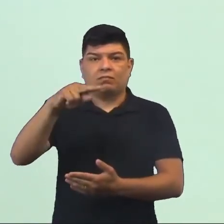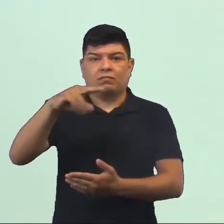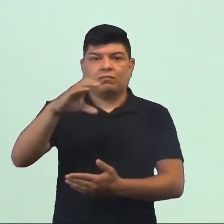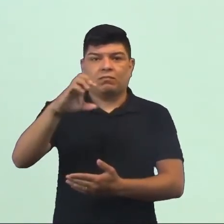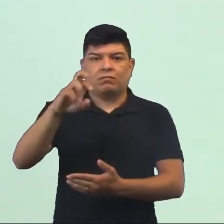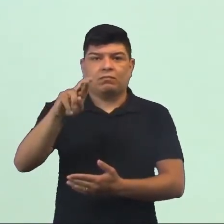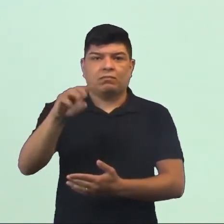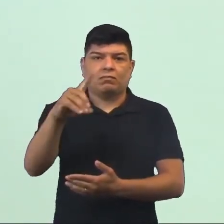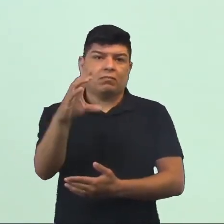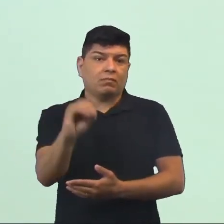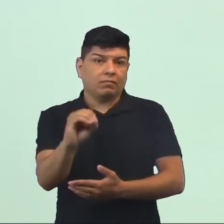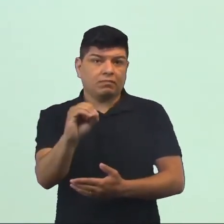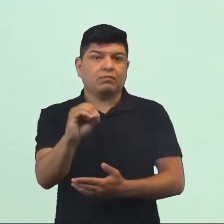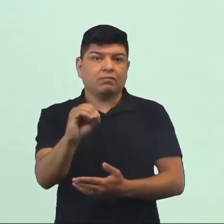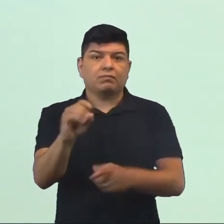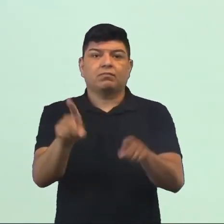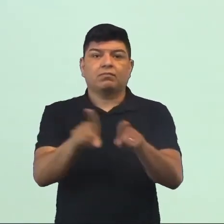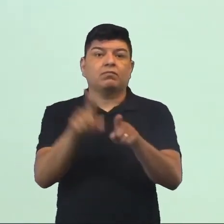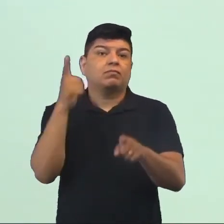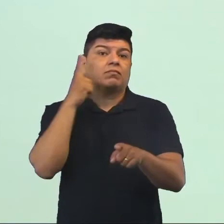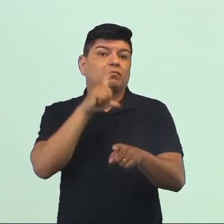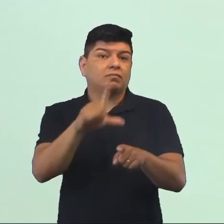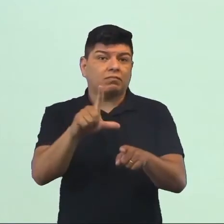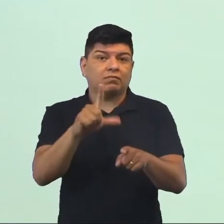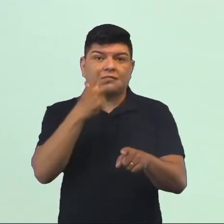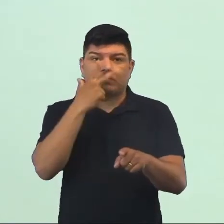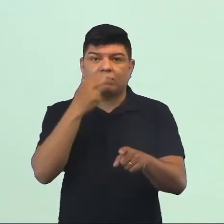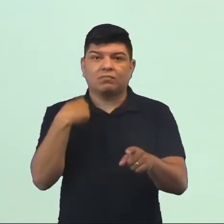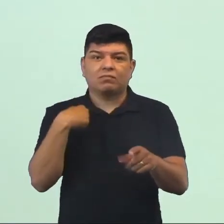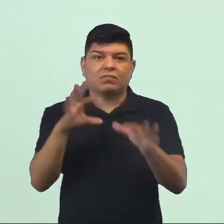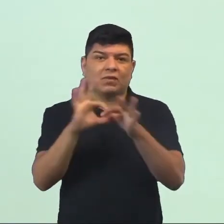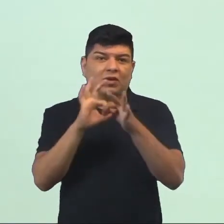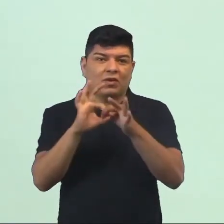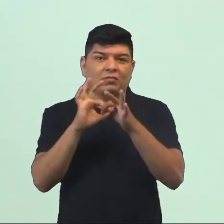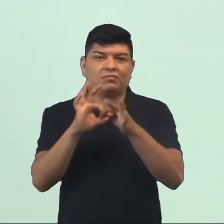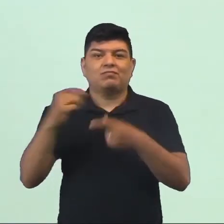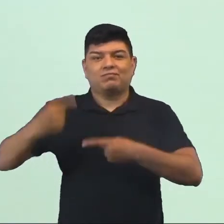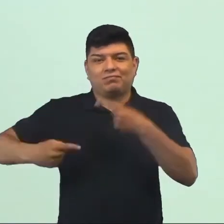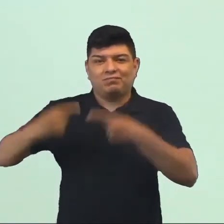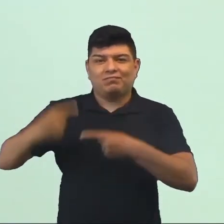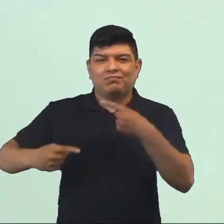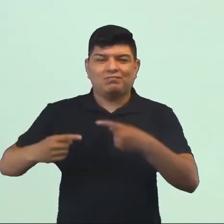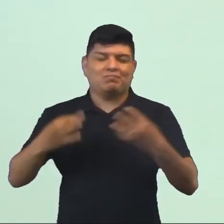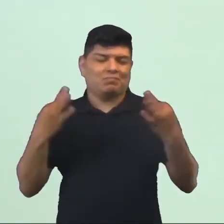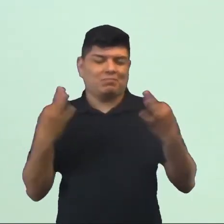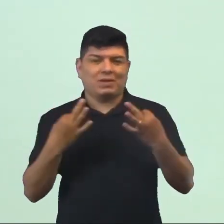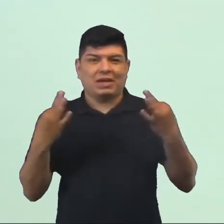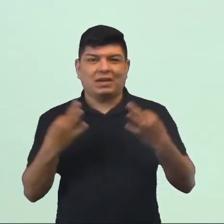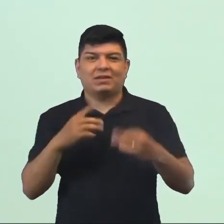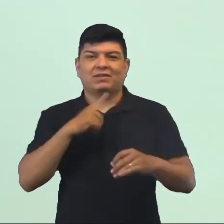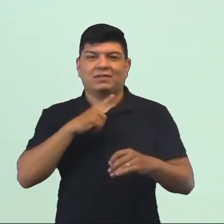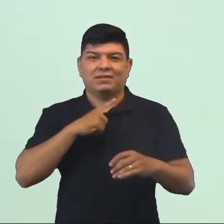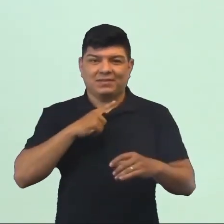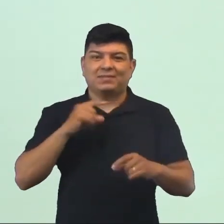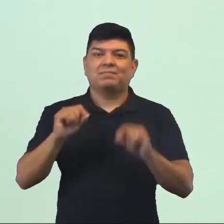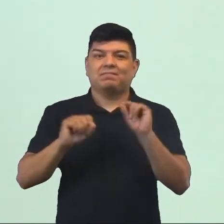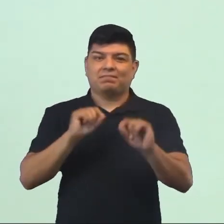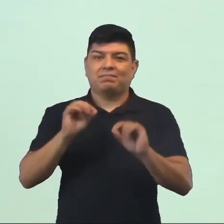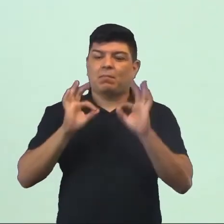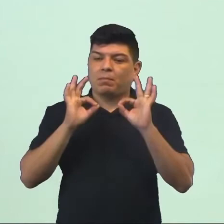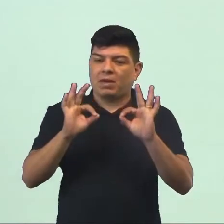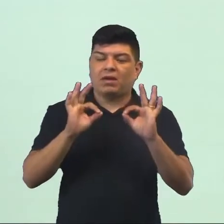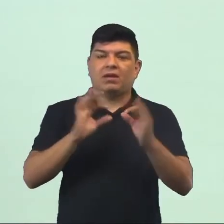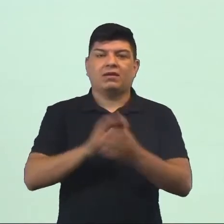articulador político. O Tancredo Neves, ele conseguia costurar acordos políticos com muita maestria, ele tinha muito talento.